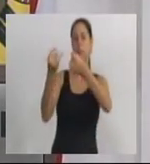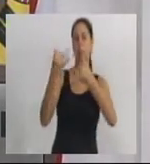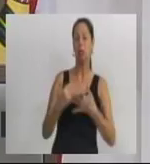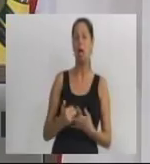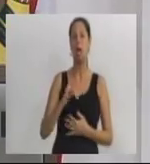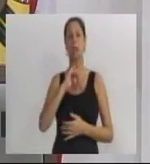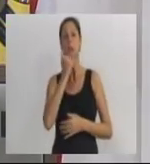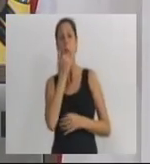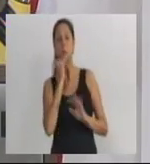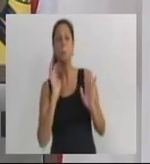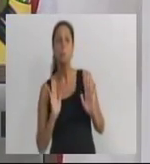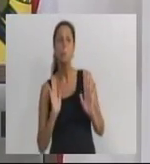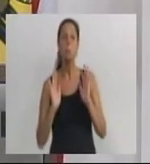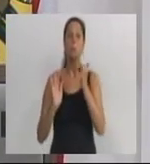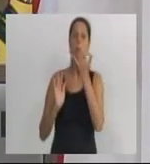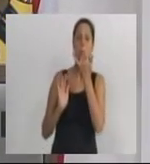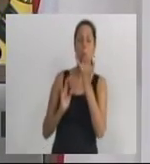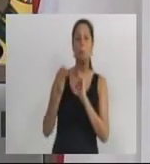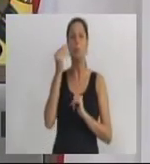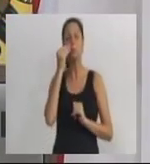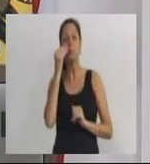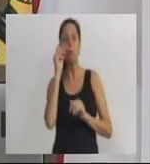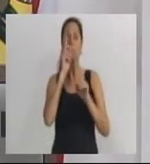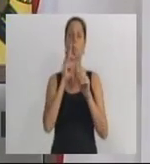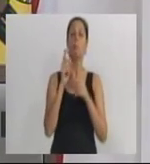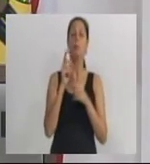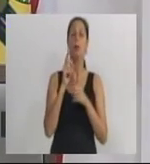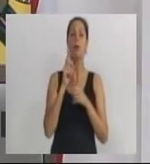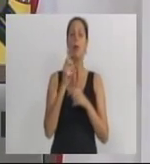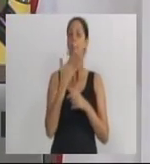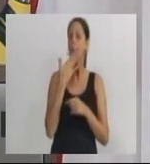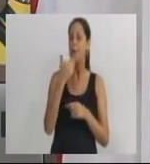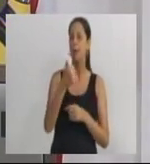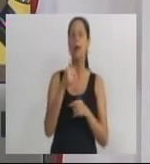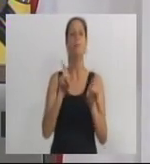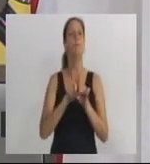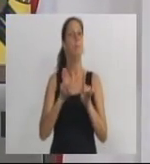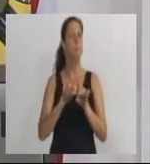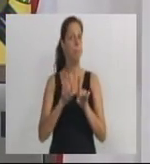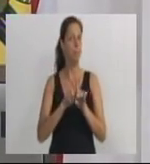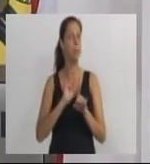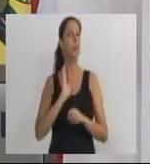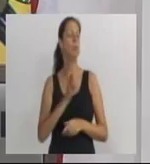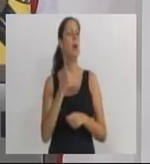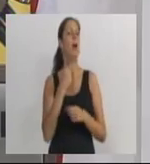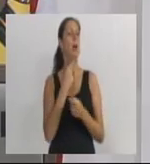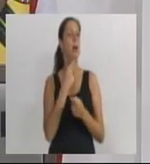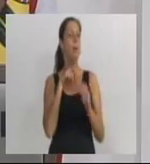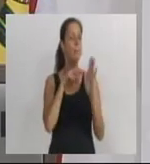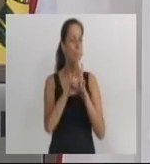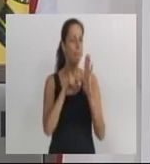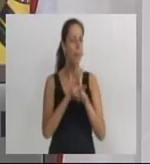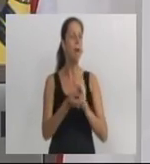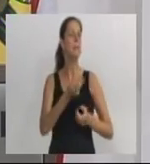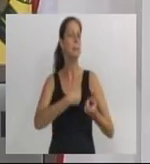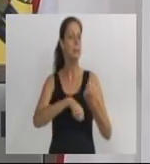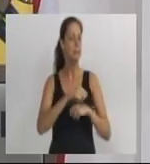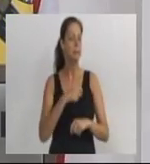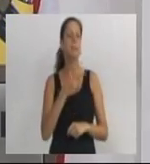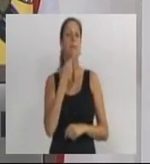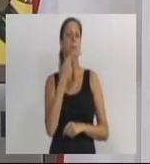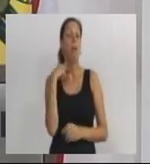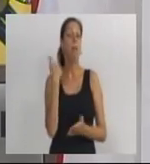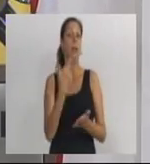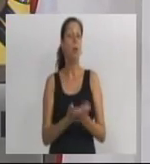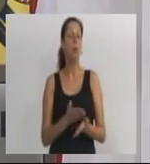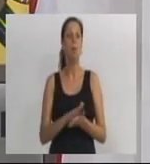que estão buscando melhorar, etc. e tal, mas também ouvimos dos motoristas e cobradores muitas reclamações, e com razão, e que estão até agora sem ter suas carteiras de